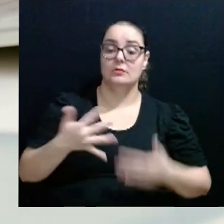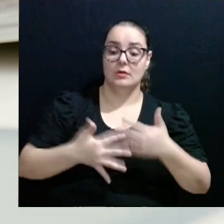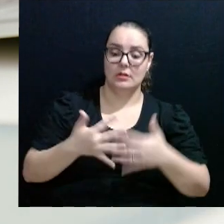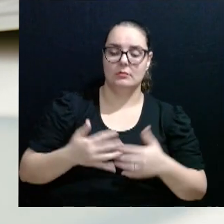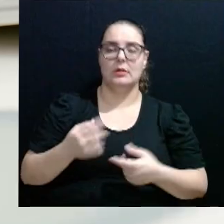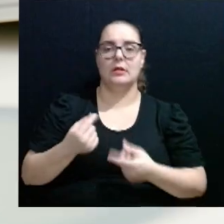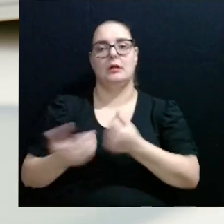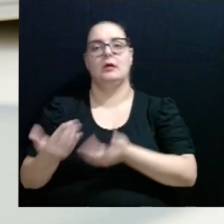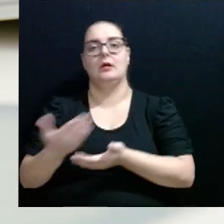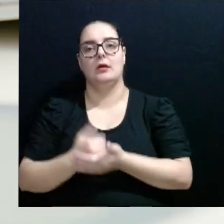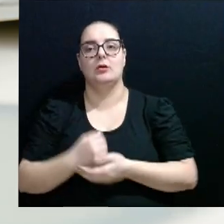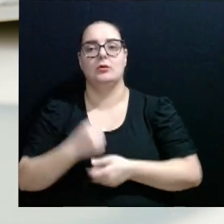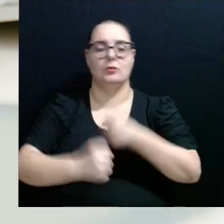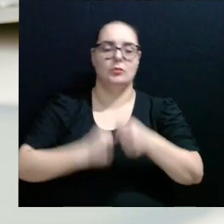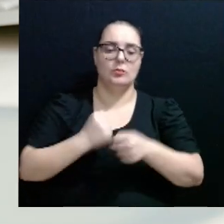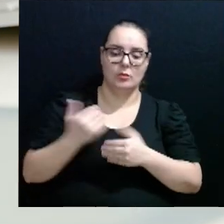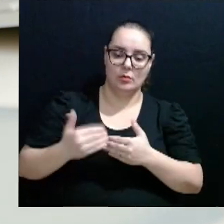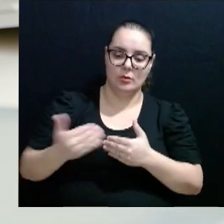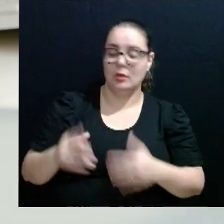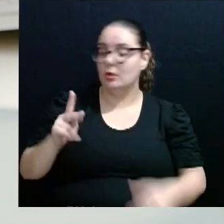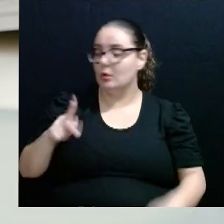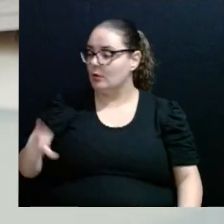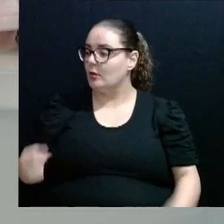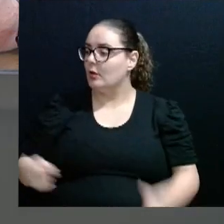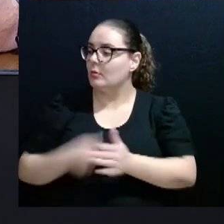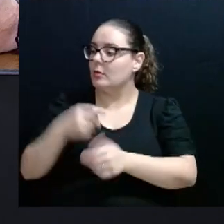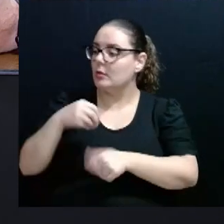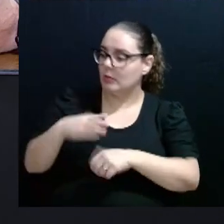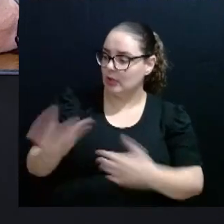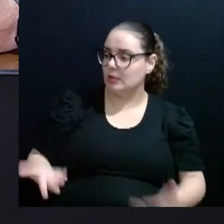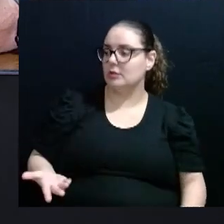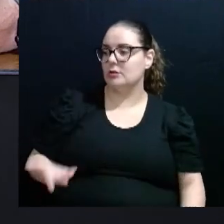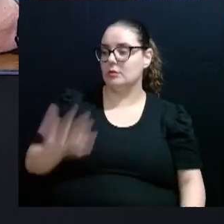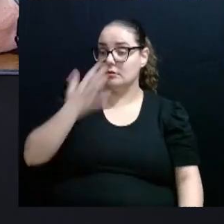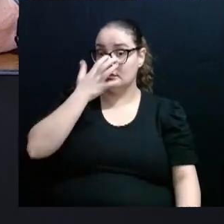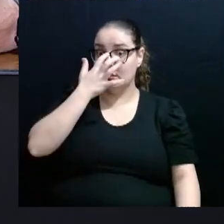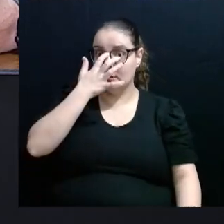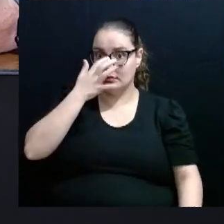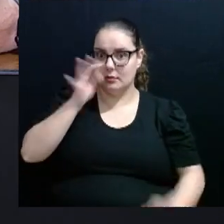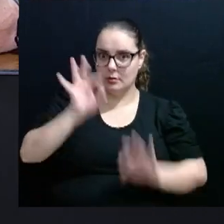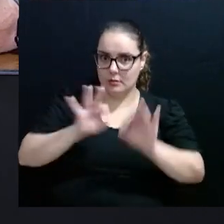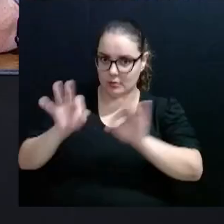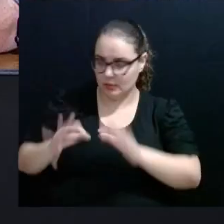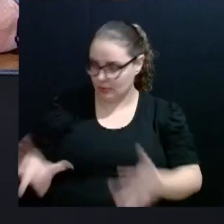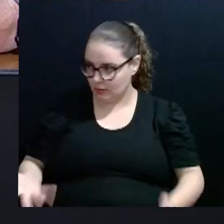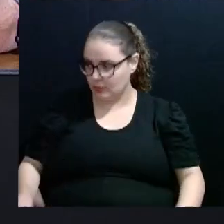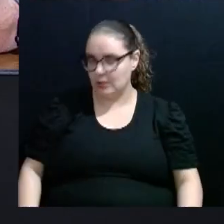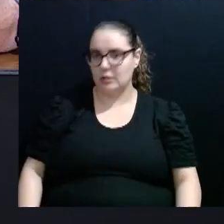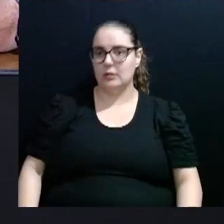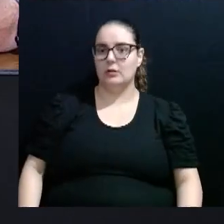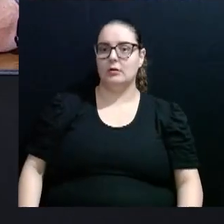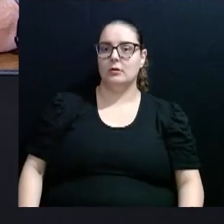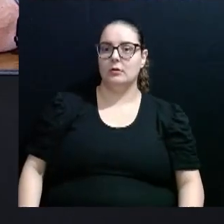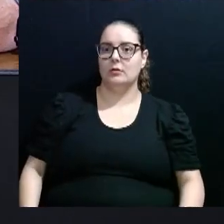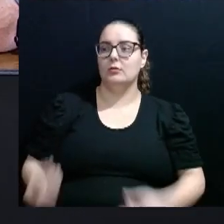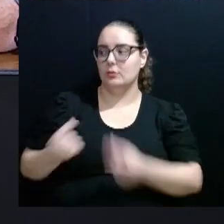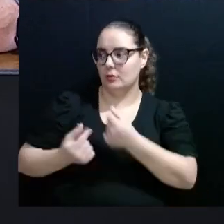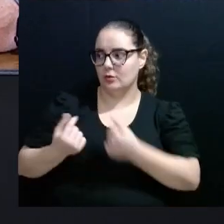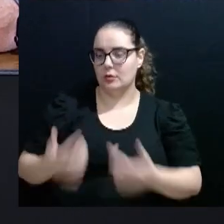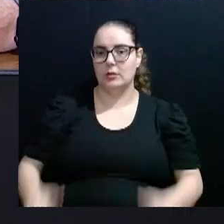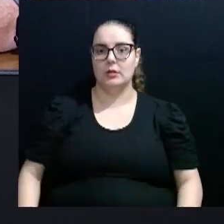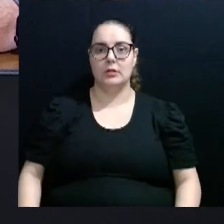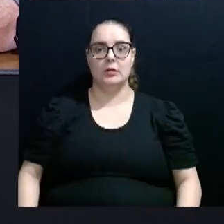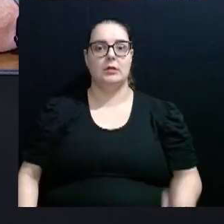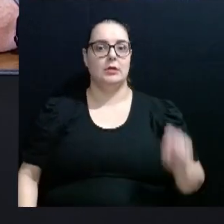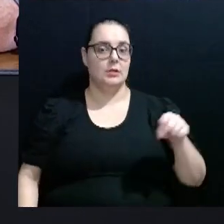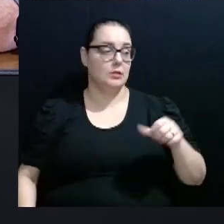restante do ano. Professor, então a primeira dica então é a questão do planejamento da organização financeira ali. Essa é a primeira